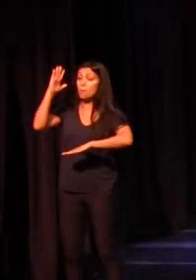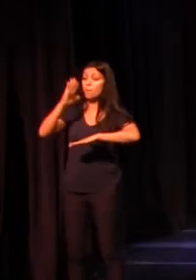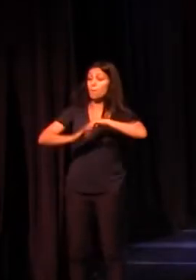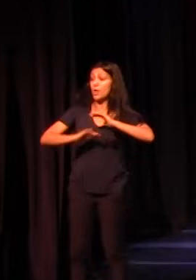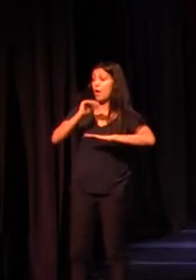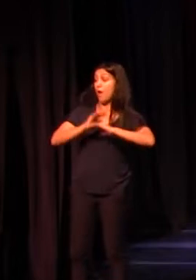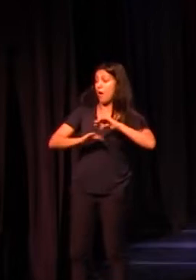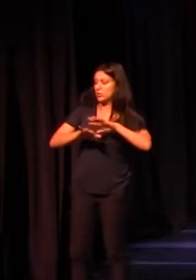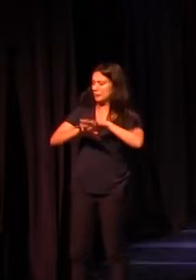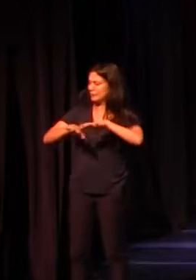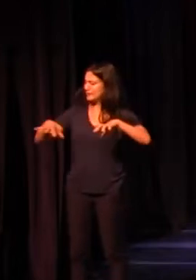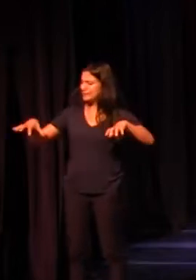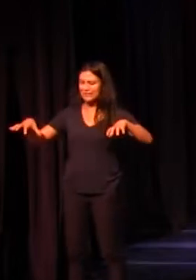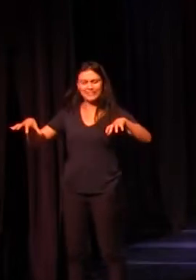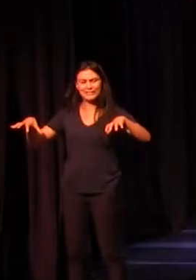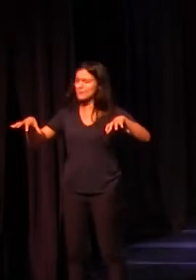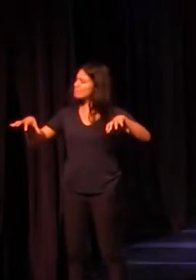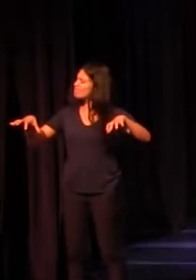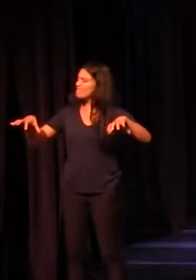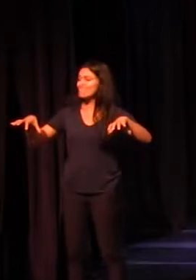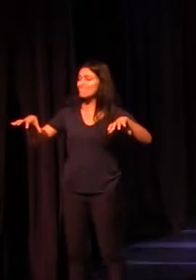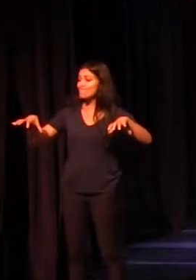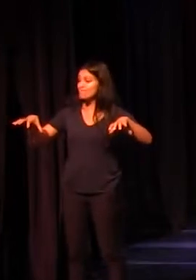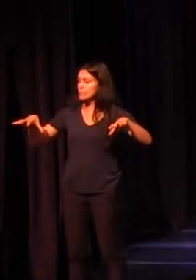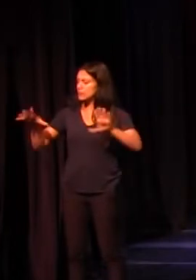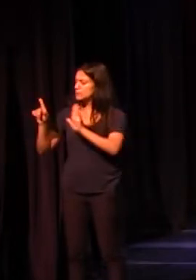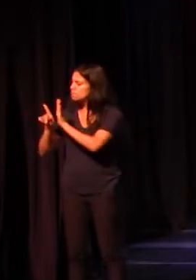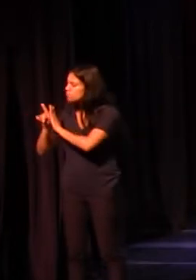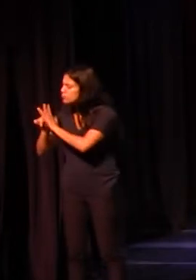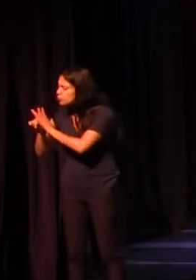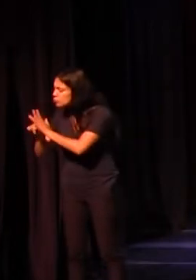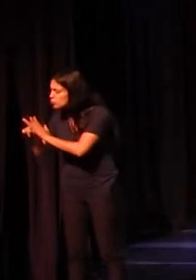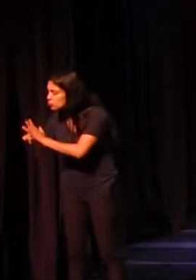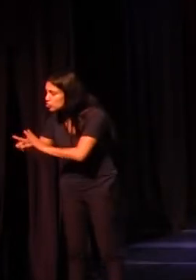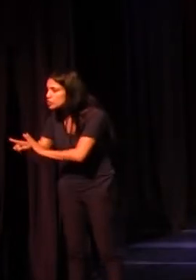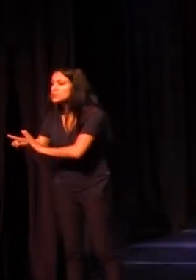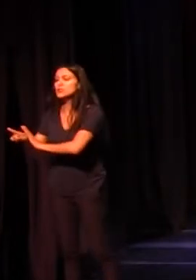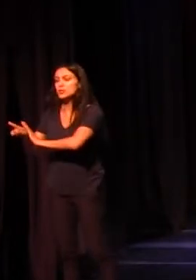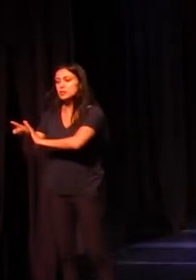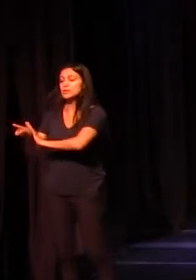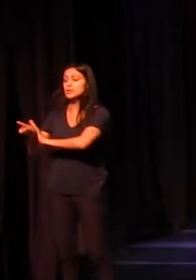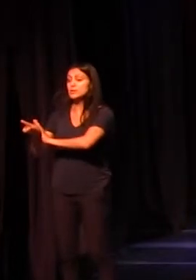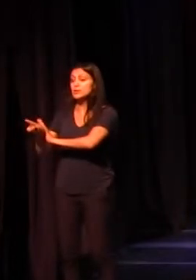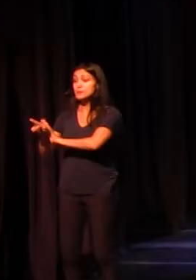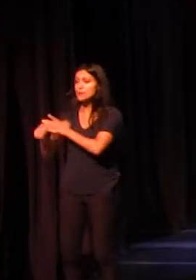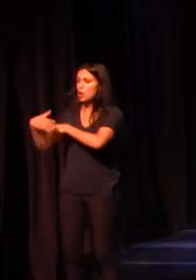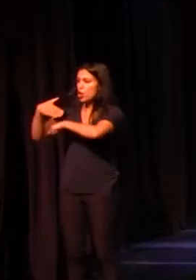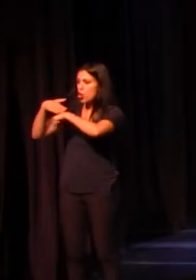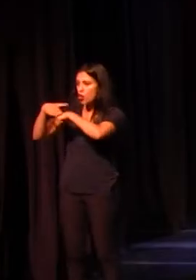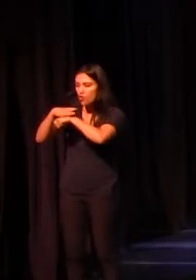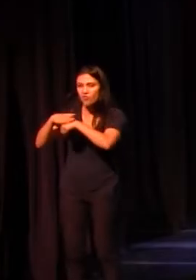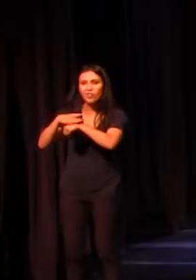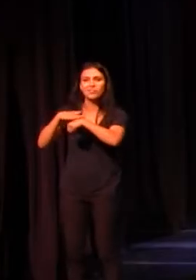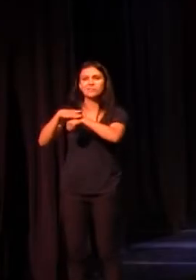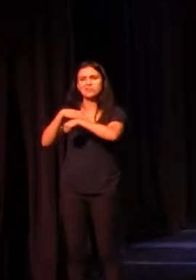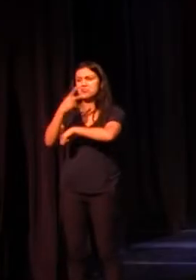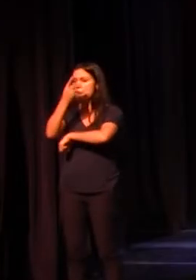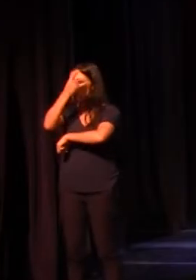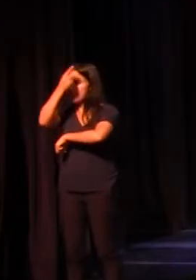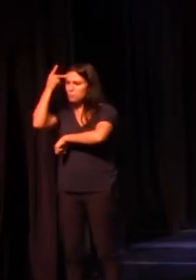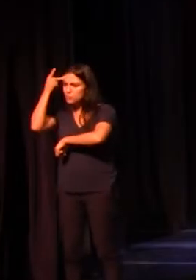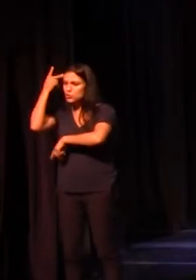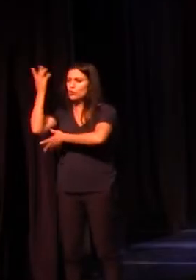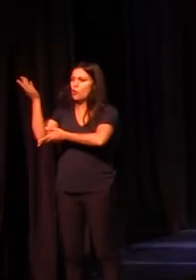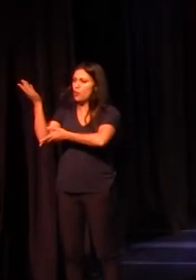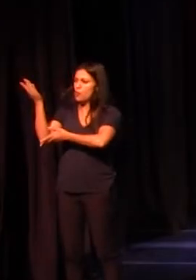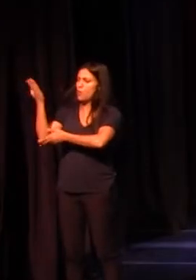escola. Então, essa conversa, esse diálogo com os assessores ou com outras pessoas, ou até mesmo com os leitores críticos que